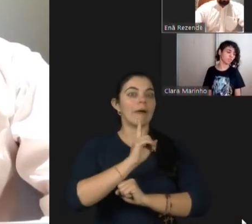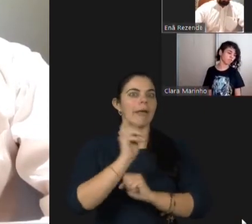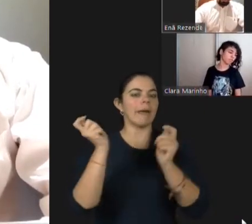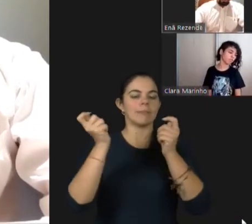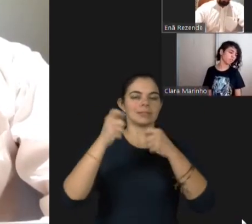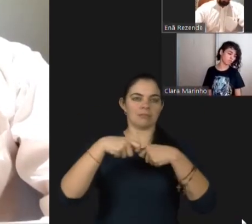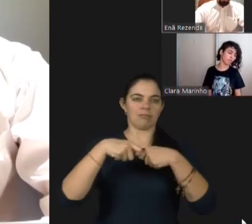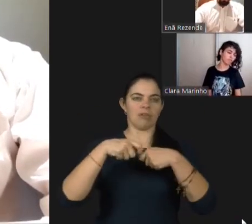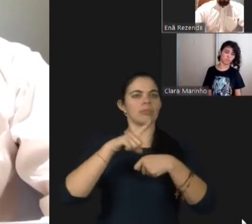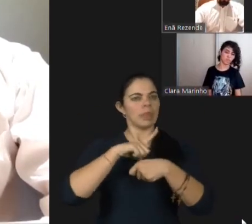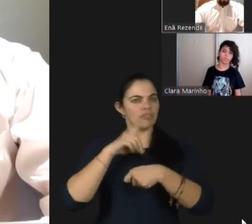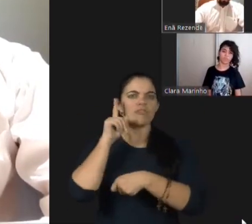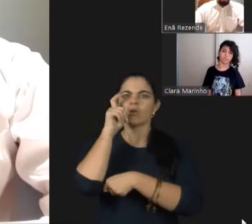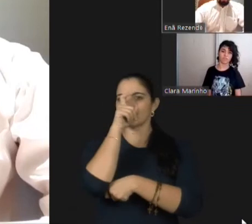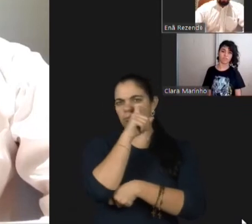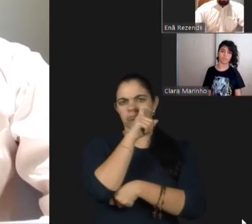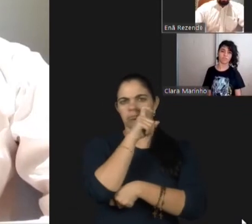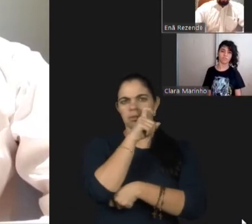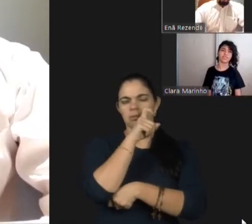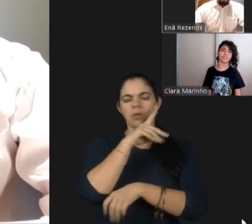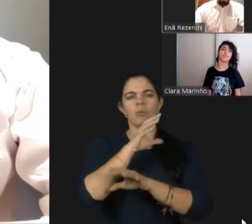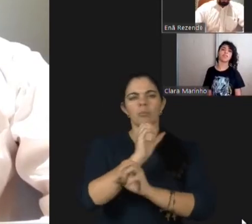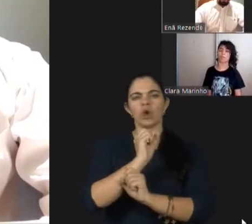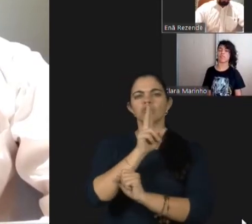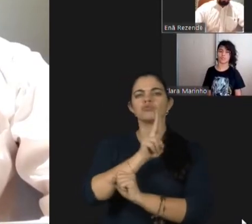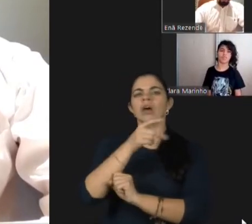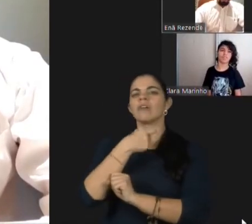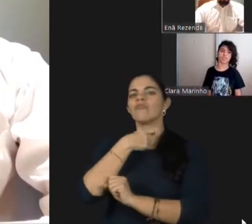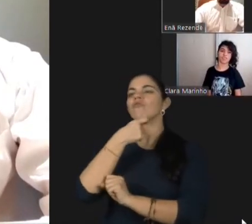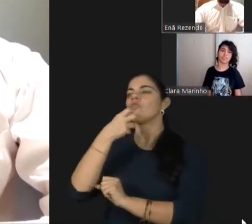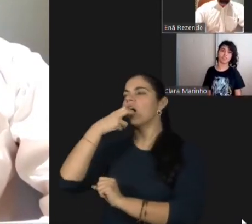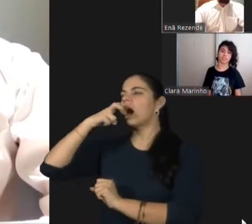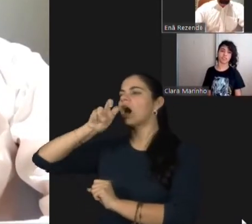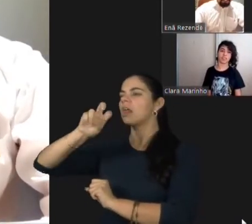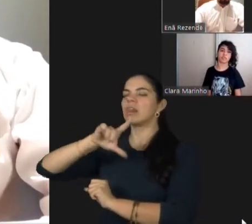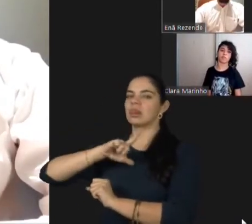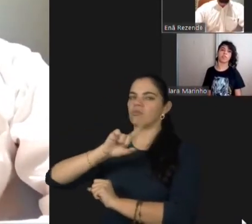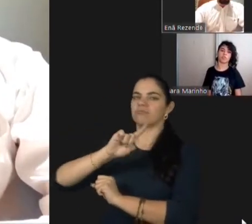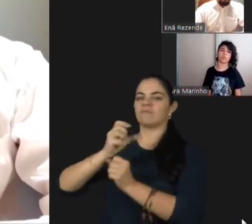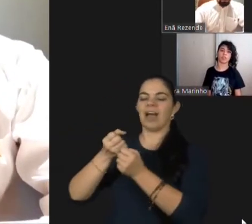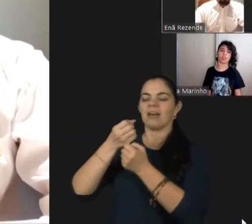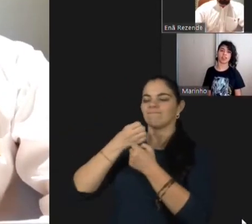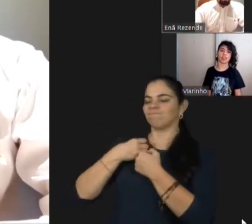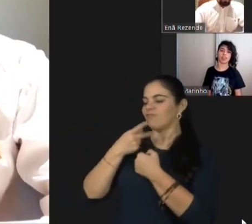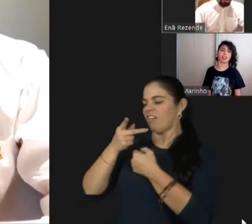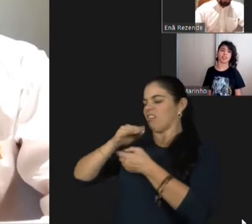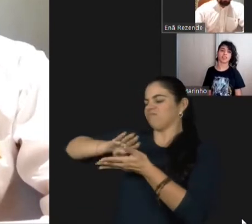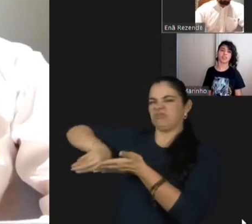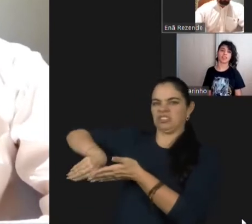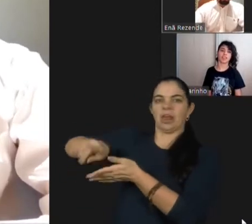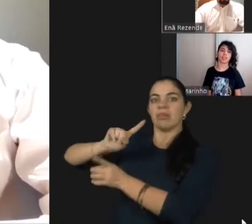incapacidades. Eu posso usar minha voz dizendo o seguinte: não desista, siga em